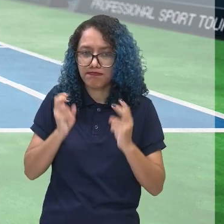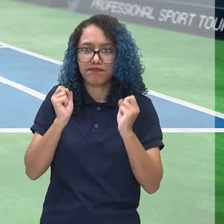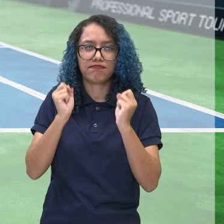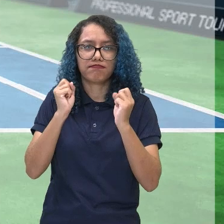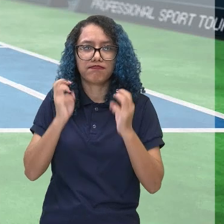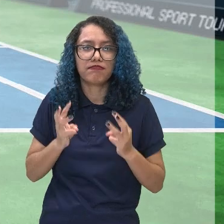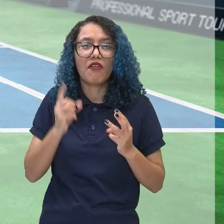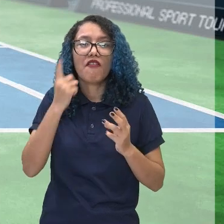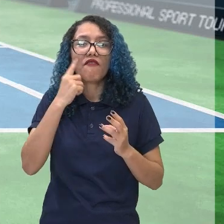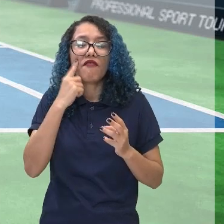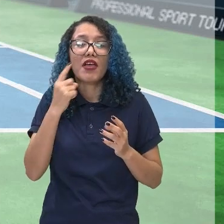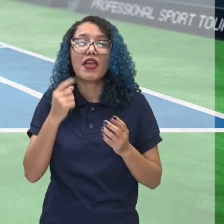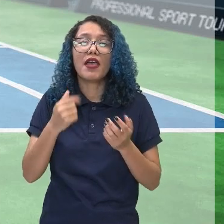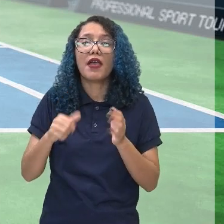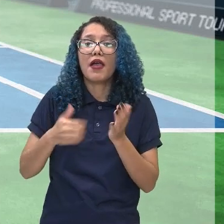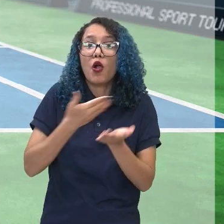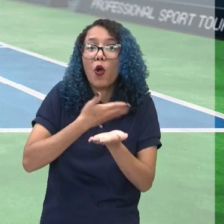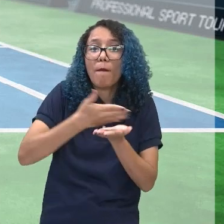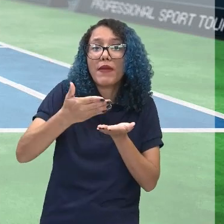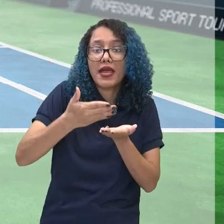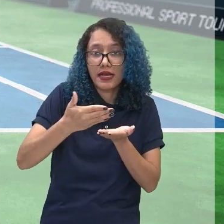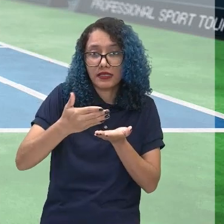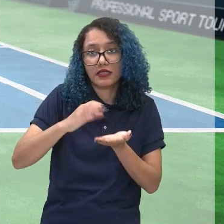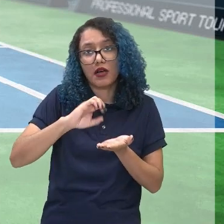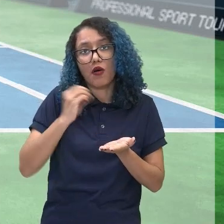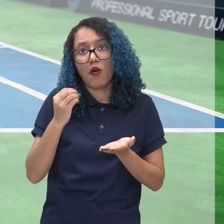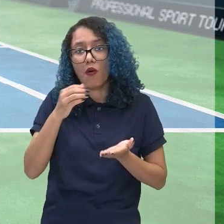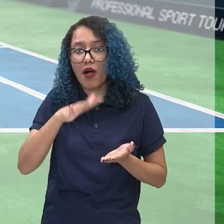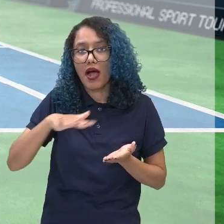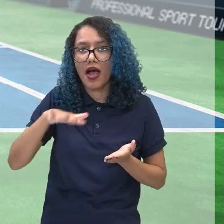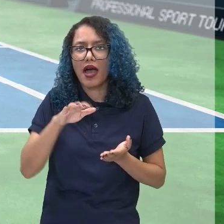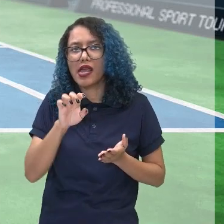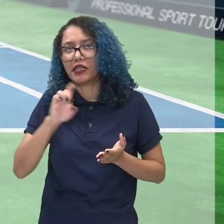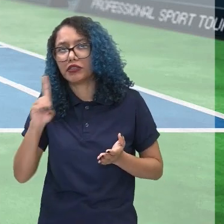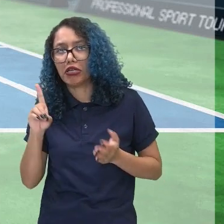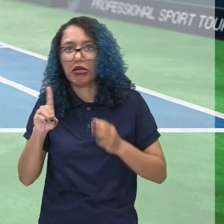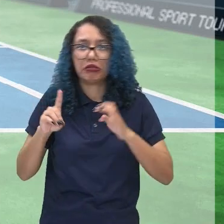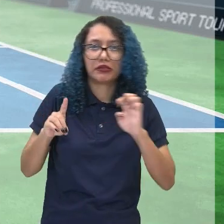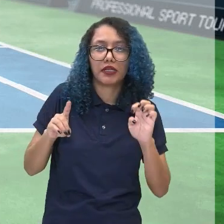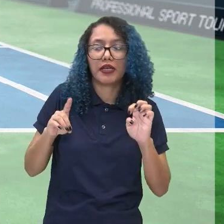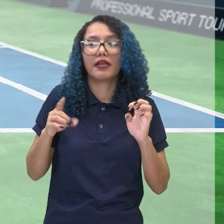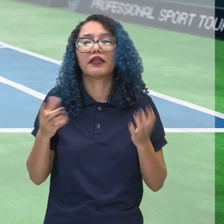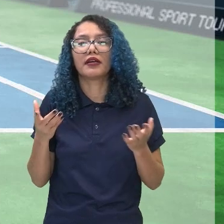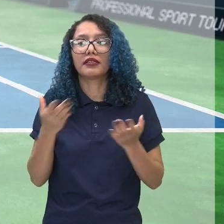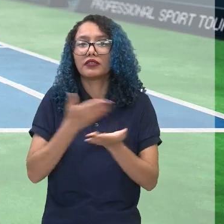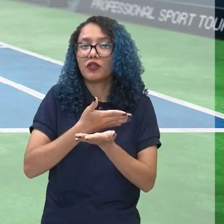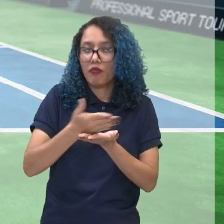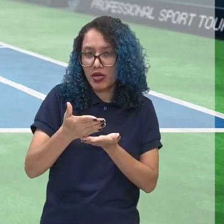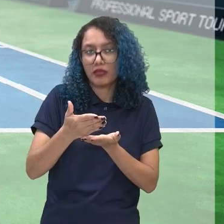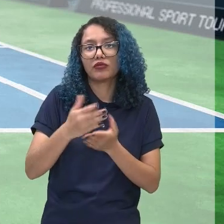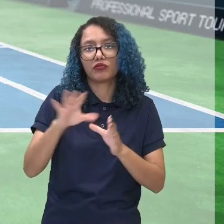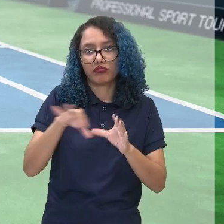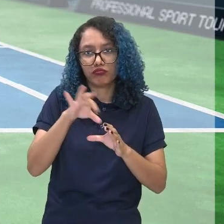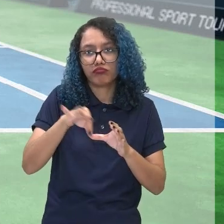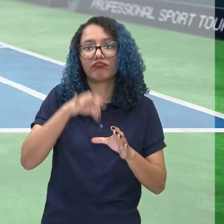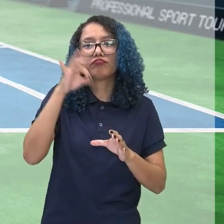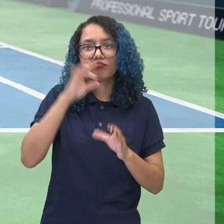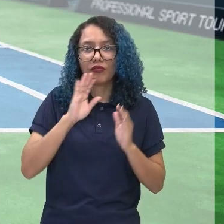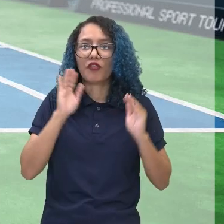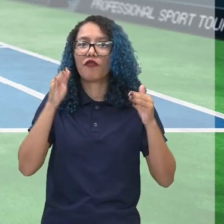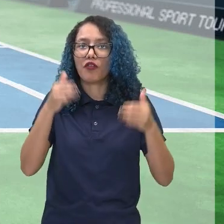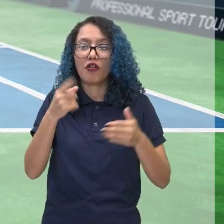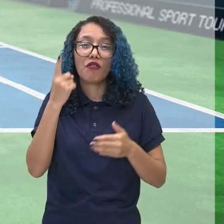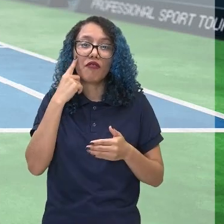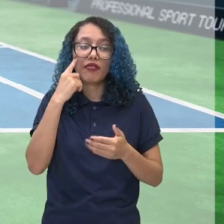quem vai ficar com a bola ou com o campo. E aí, esse sorteio inicial, ele serve para isso. Pode parecer um